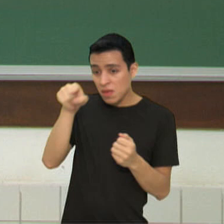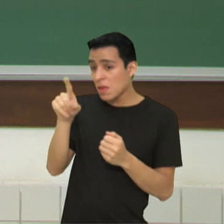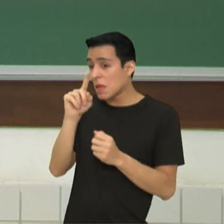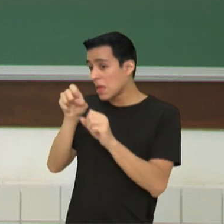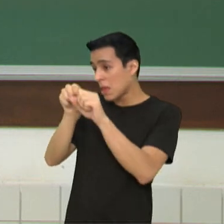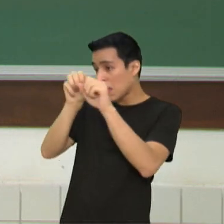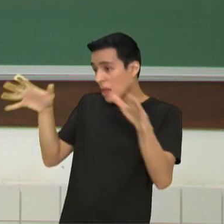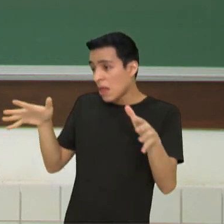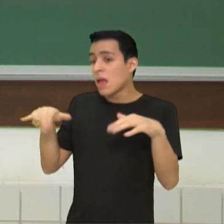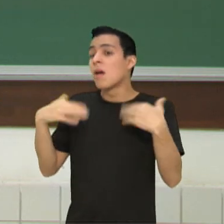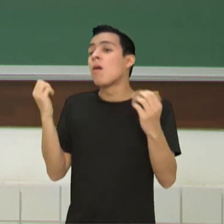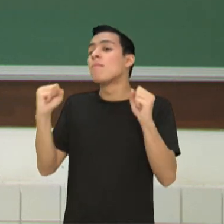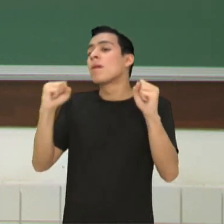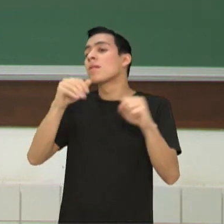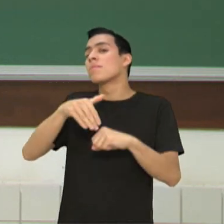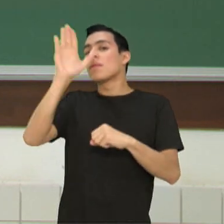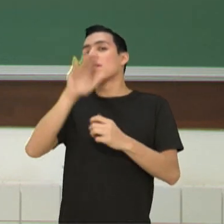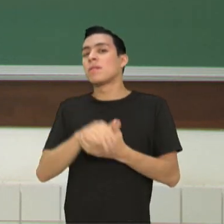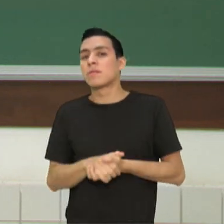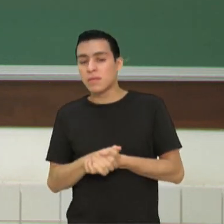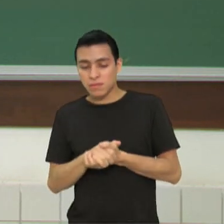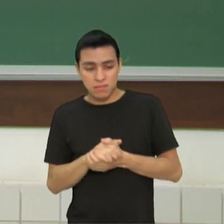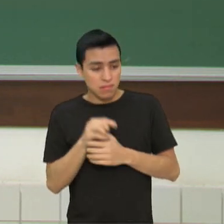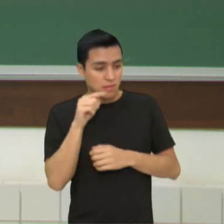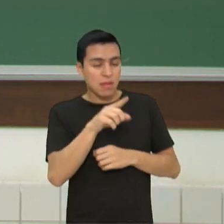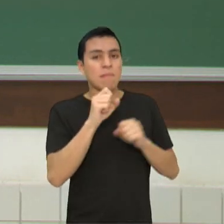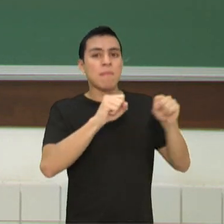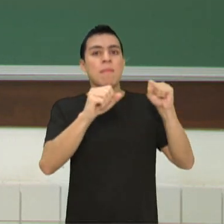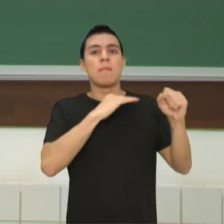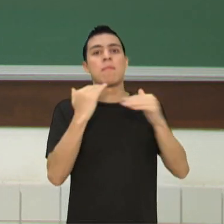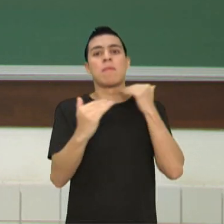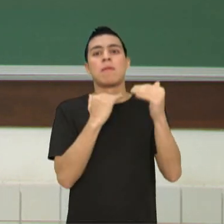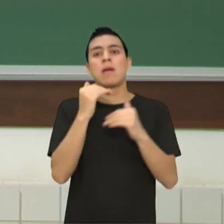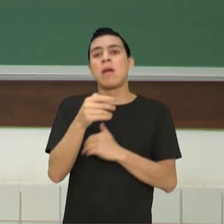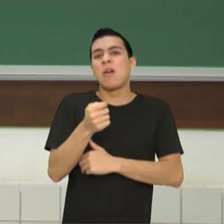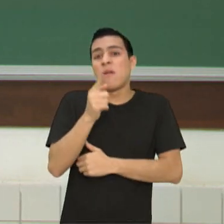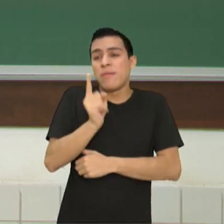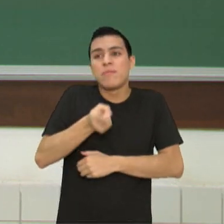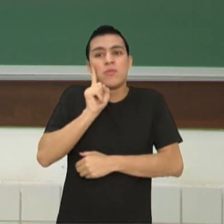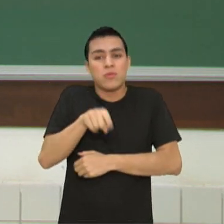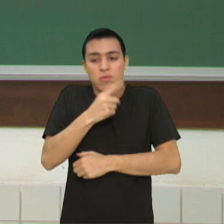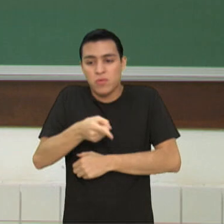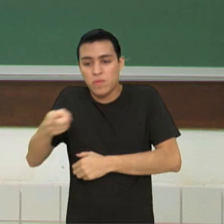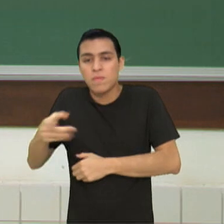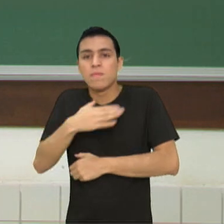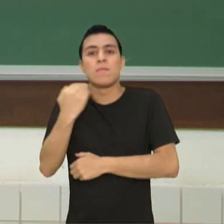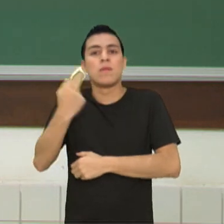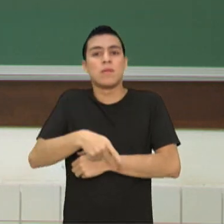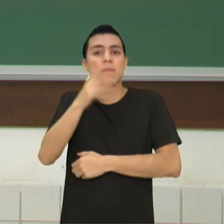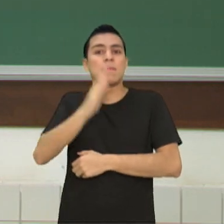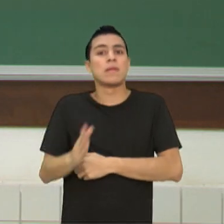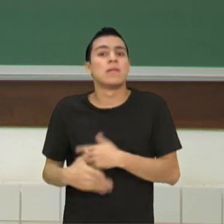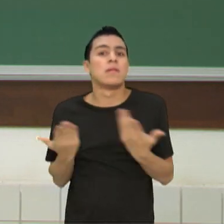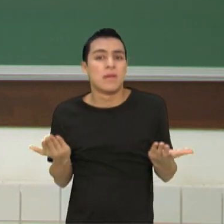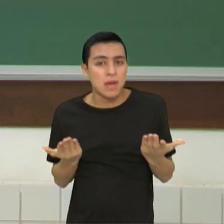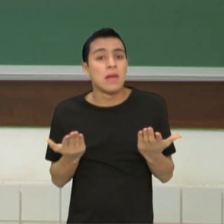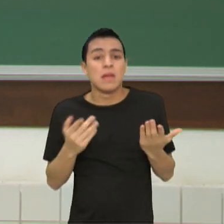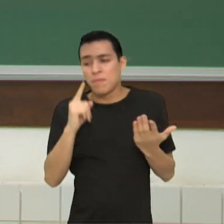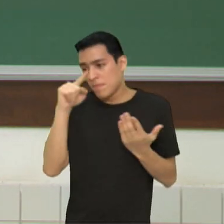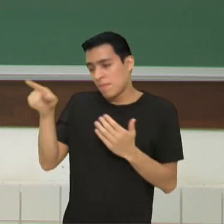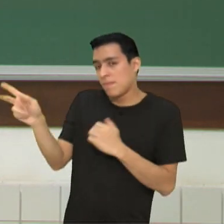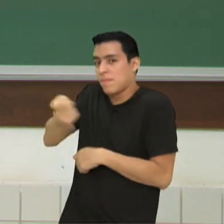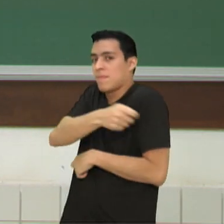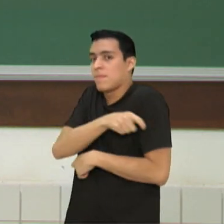da pandemia, qual mata mais? A pandemia está matando mais. No Brasil, quase 1.000 por dia, né? Então, vamos correr o